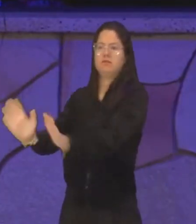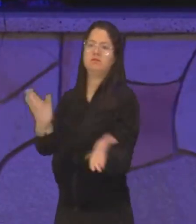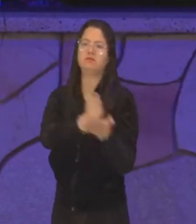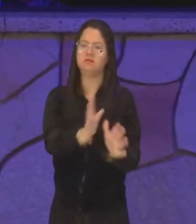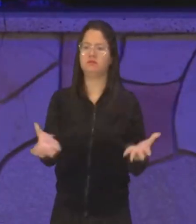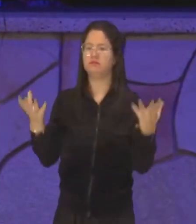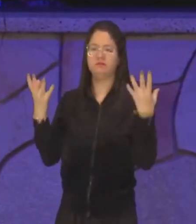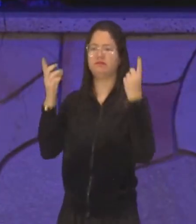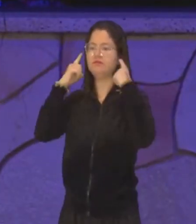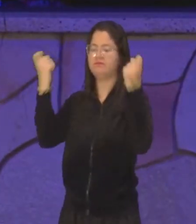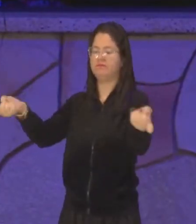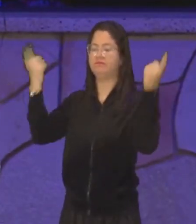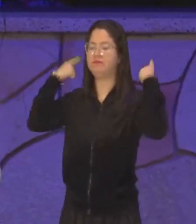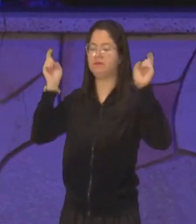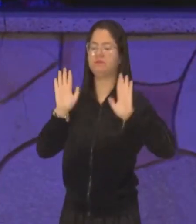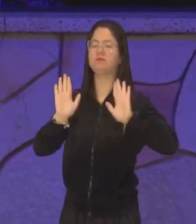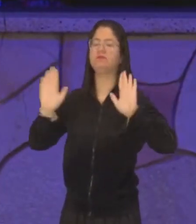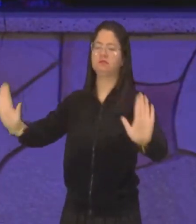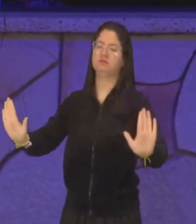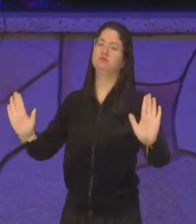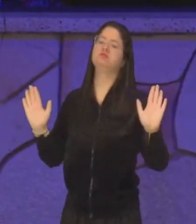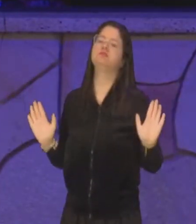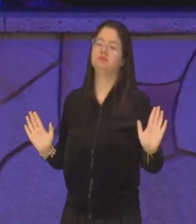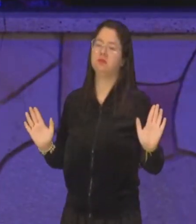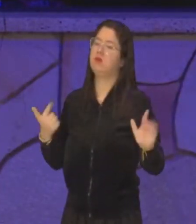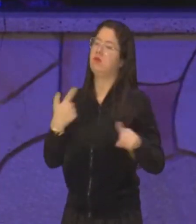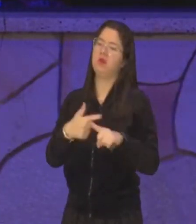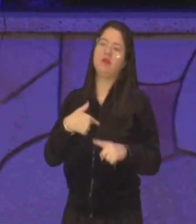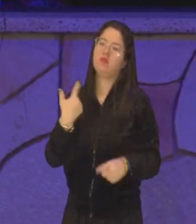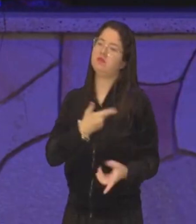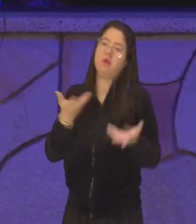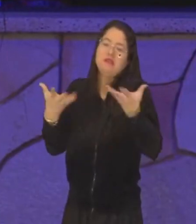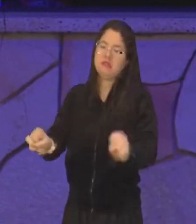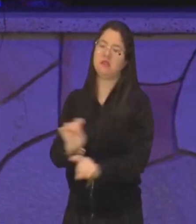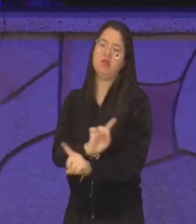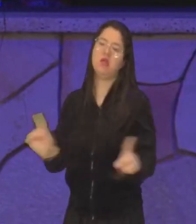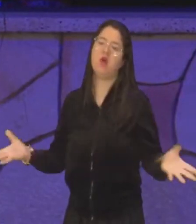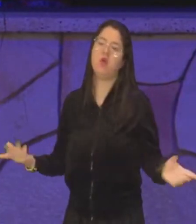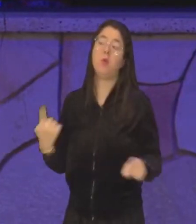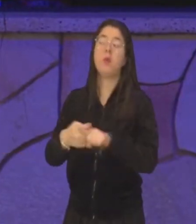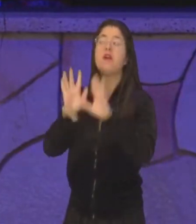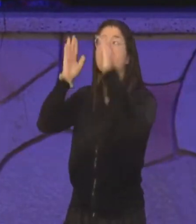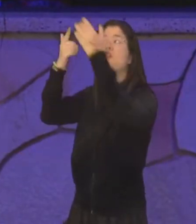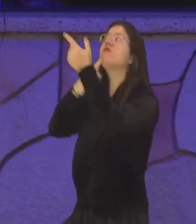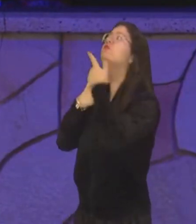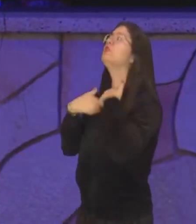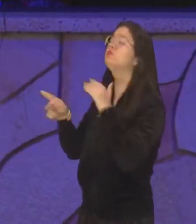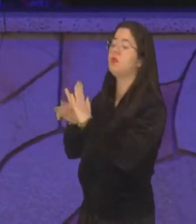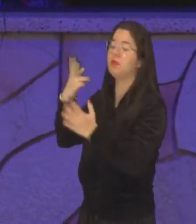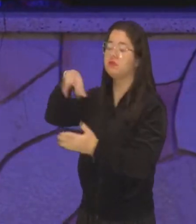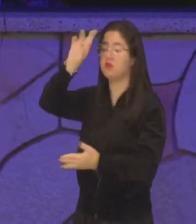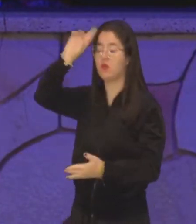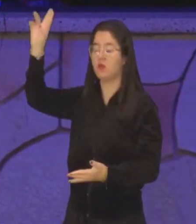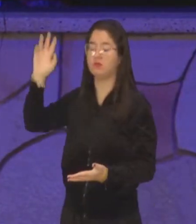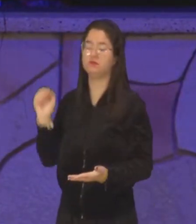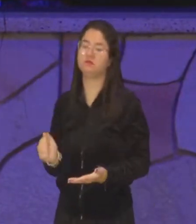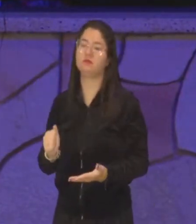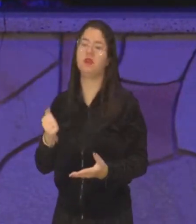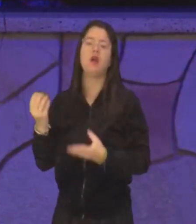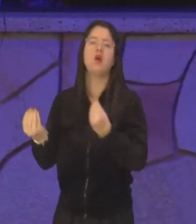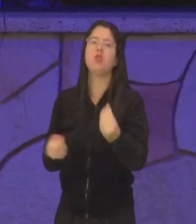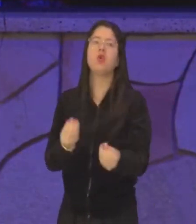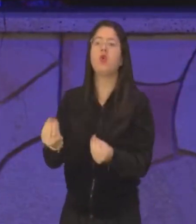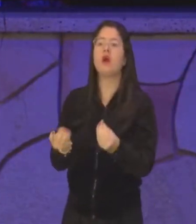vida, esta palavra que penetra no nosso espírito e nos mostra a vontade do Senhor. A solução para a igreja